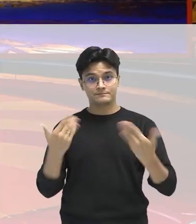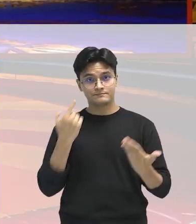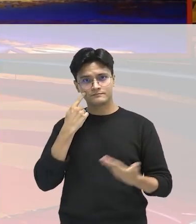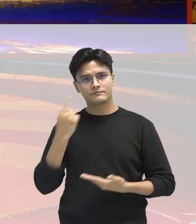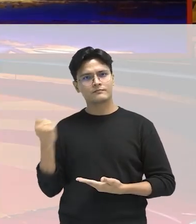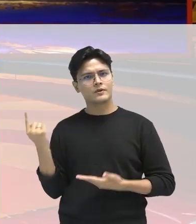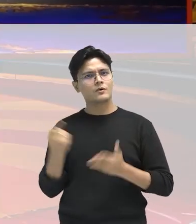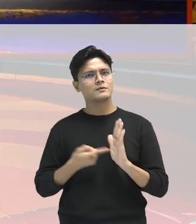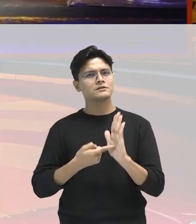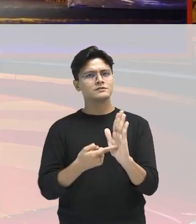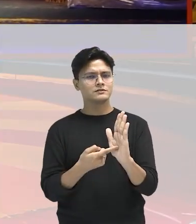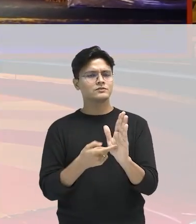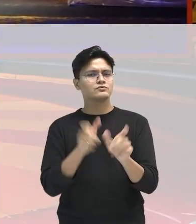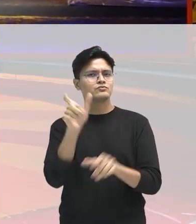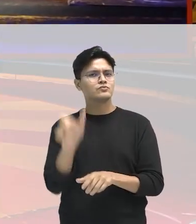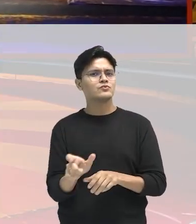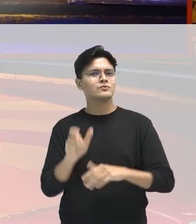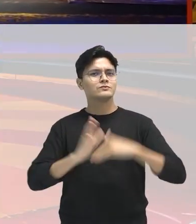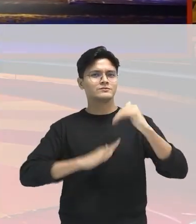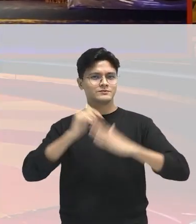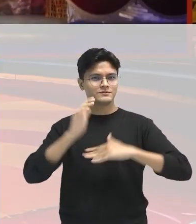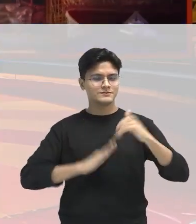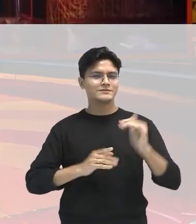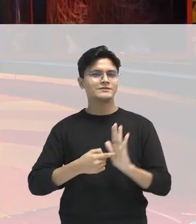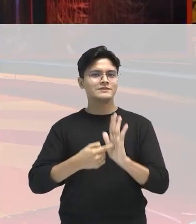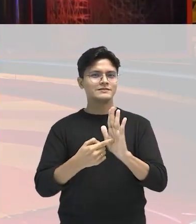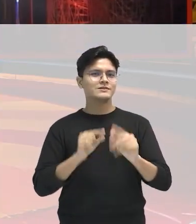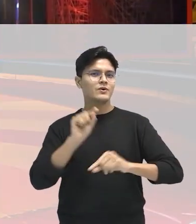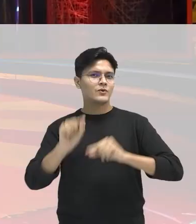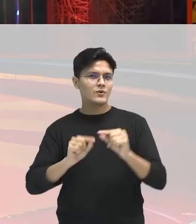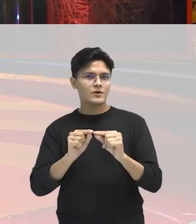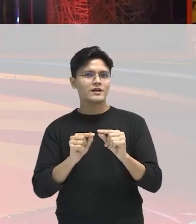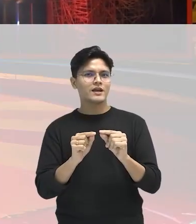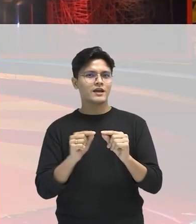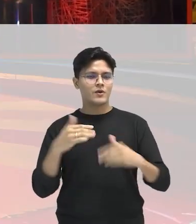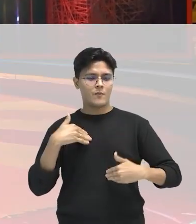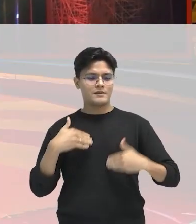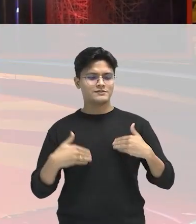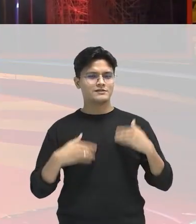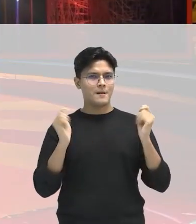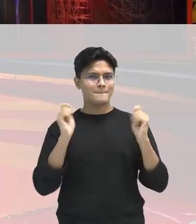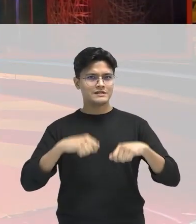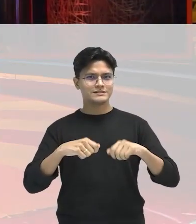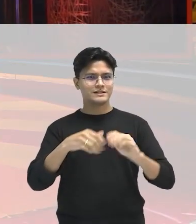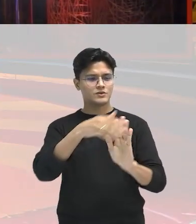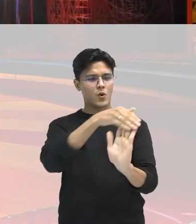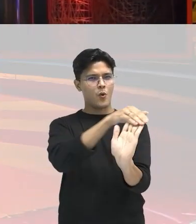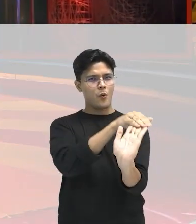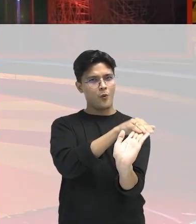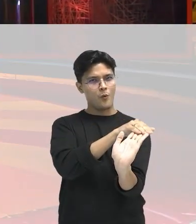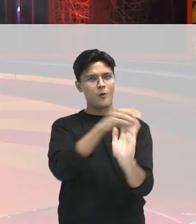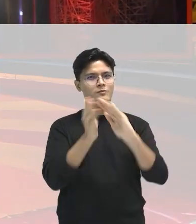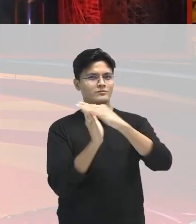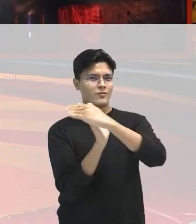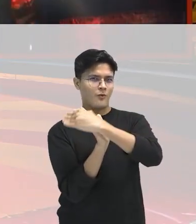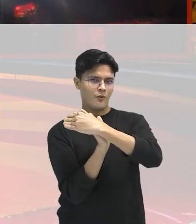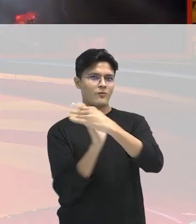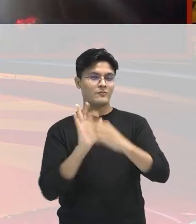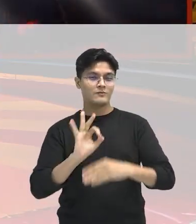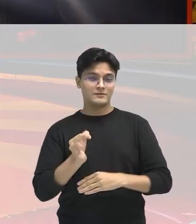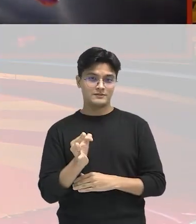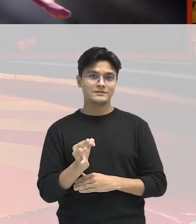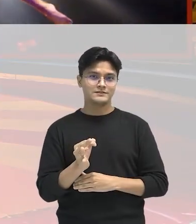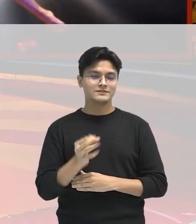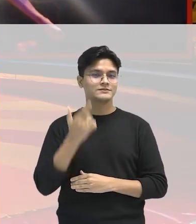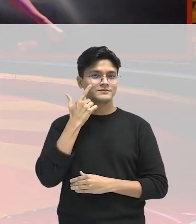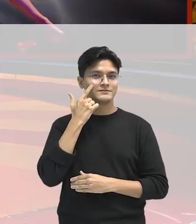número, o que o nosso profissional demonstra? Uma grande hiperflexibilidade do seu corpo. Observem um pouquinho